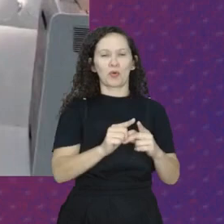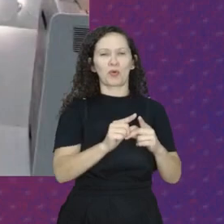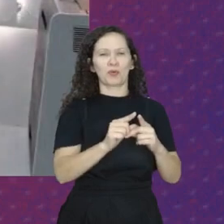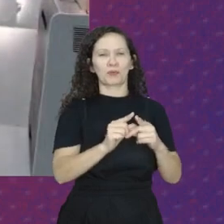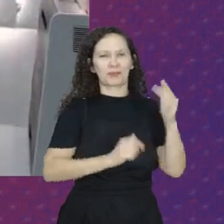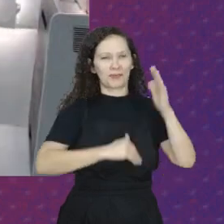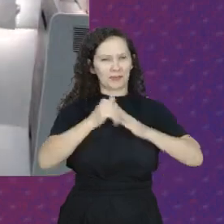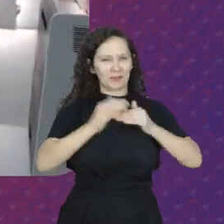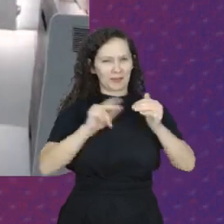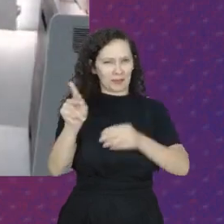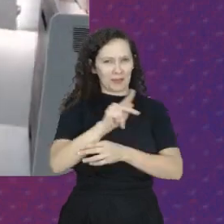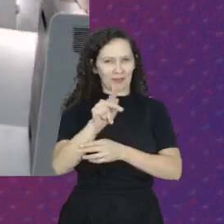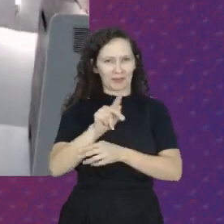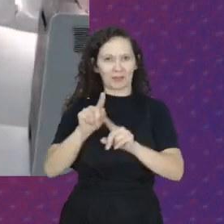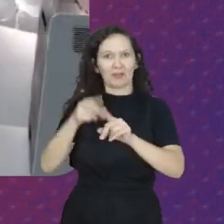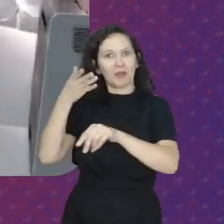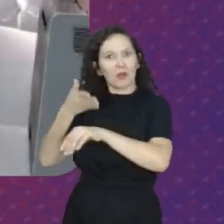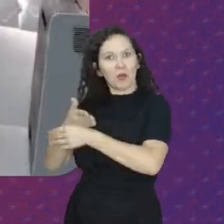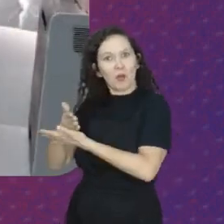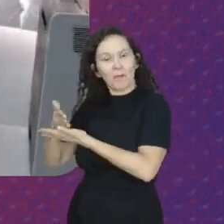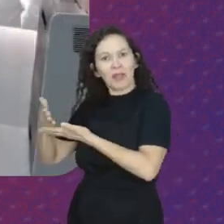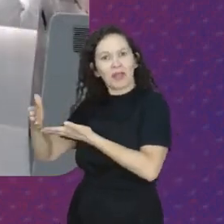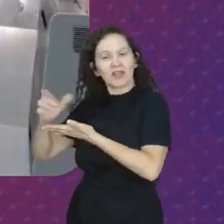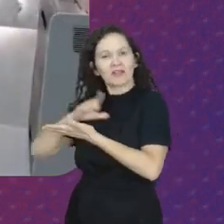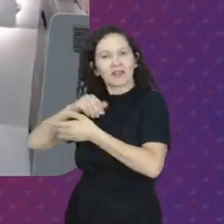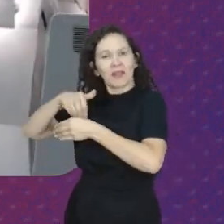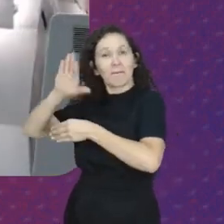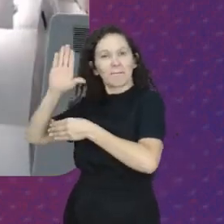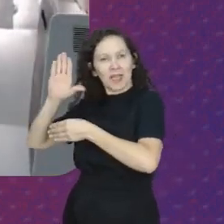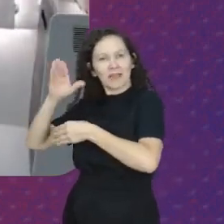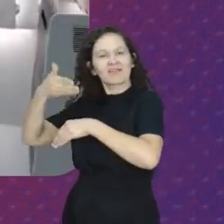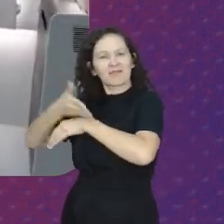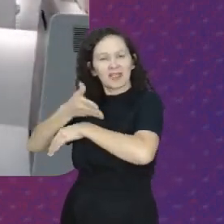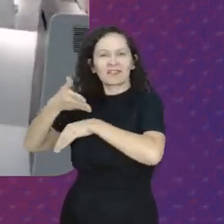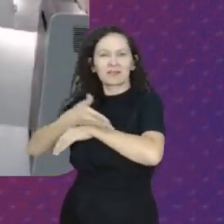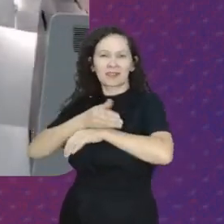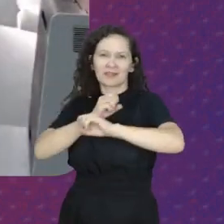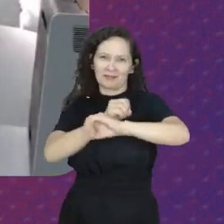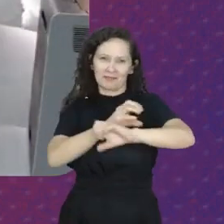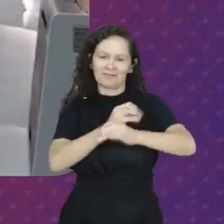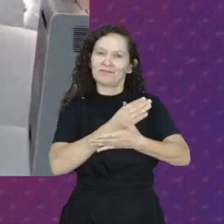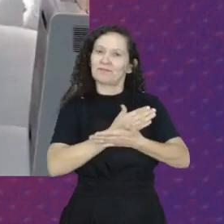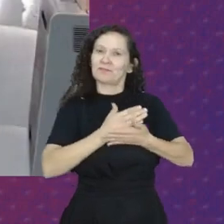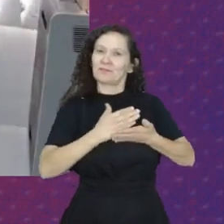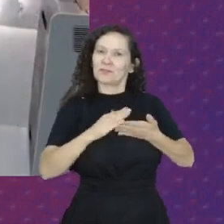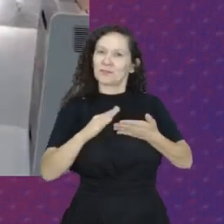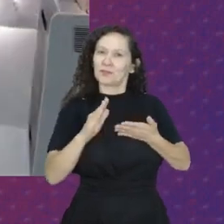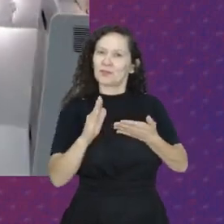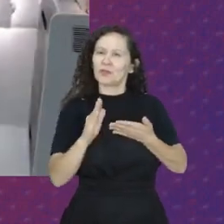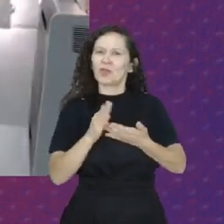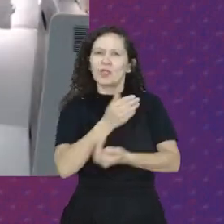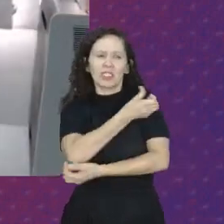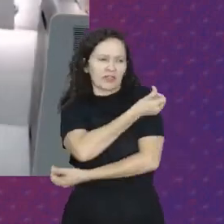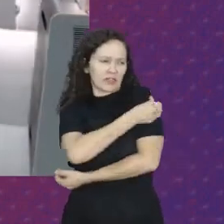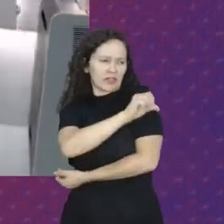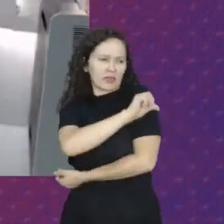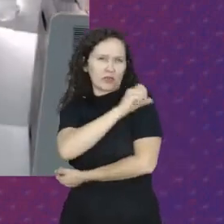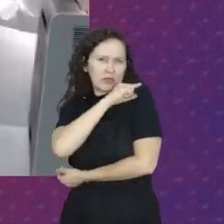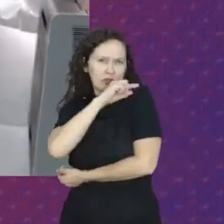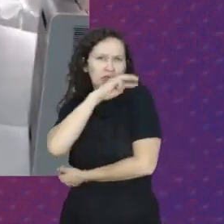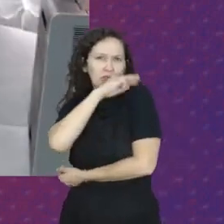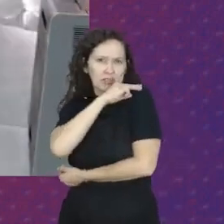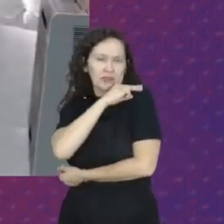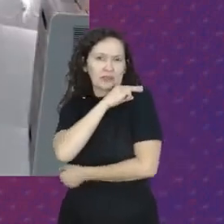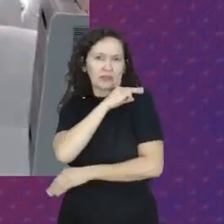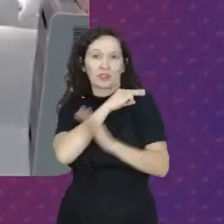carreira magistério, mas ele começa a ter mais entrada, né, a partir dos anos finais no ensino médio, porque